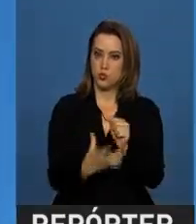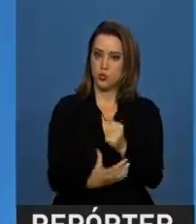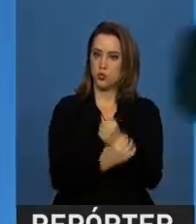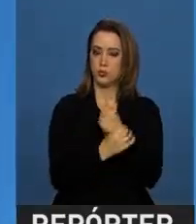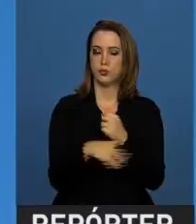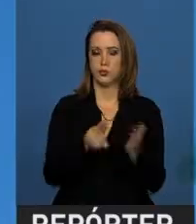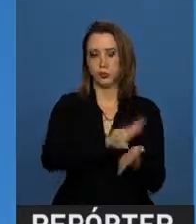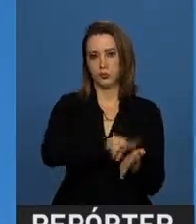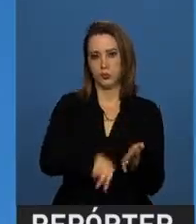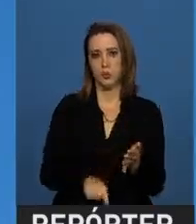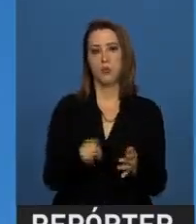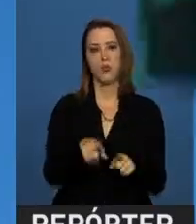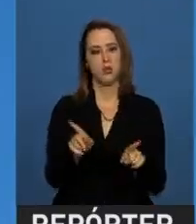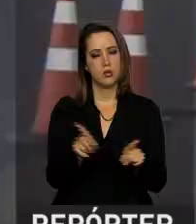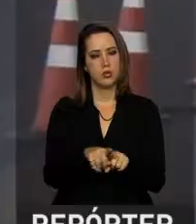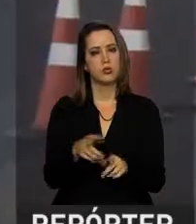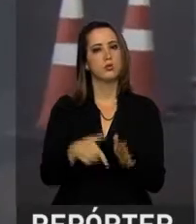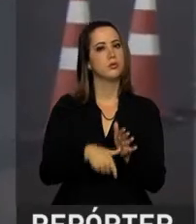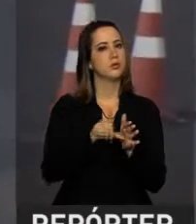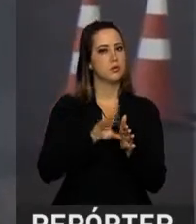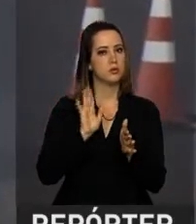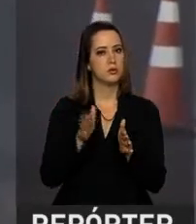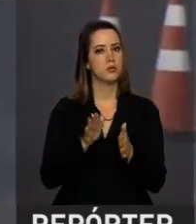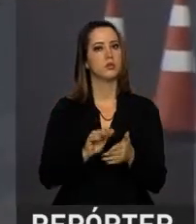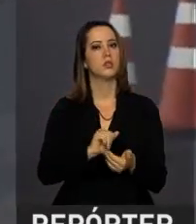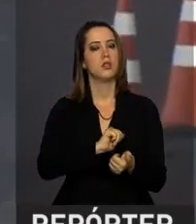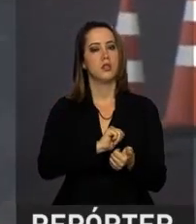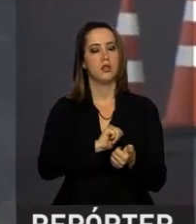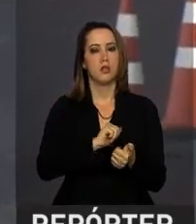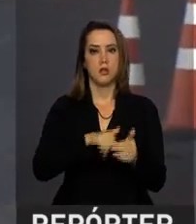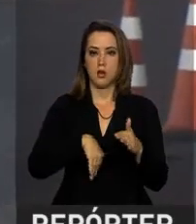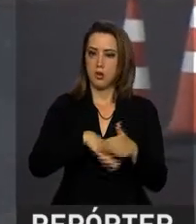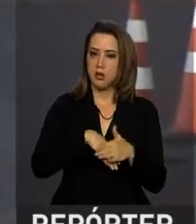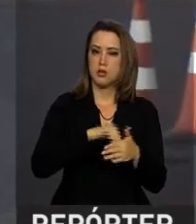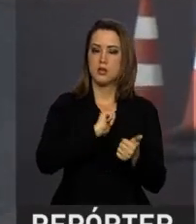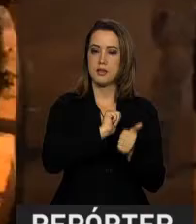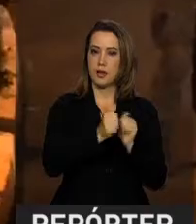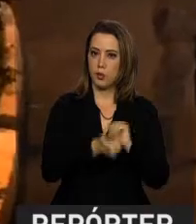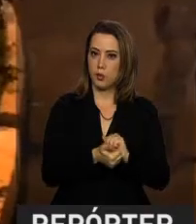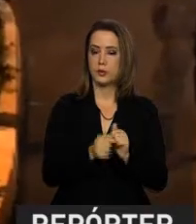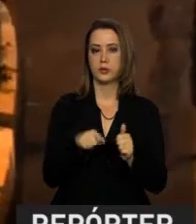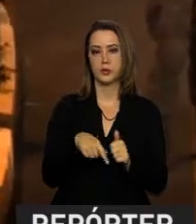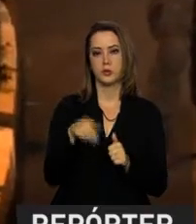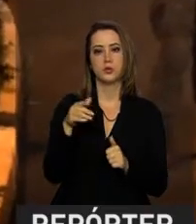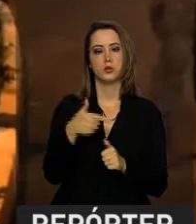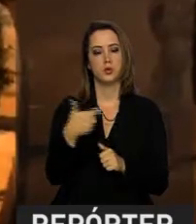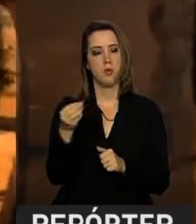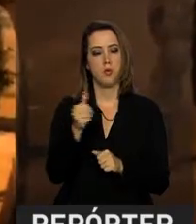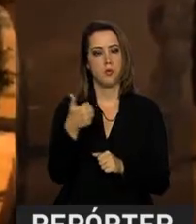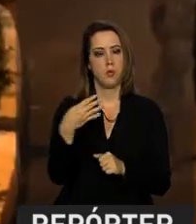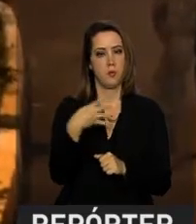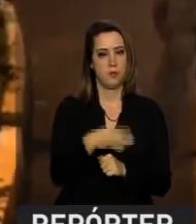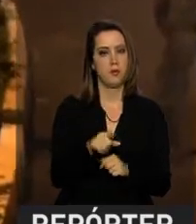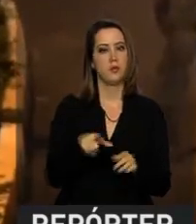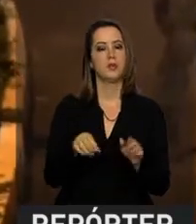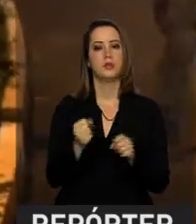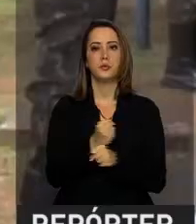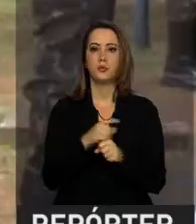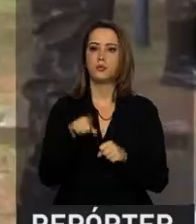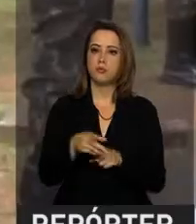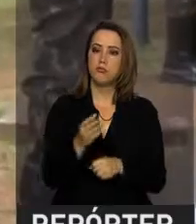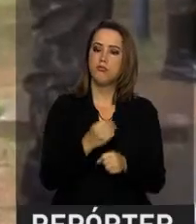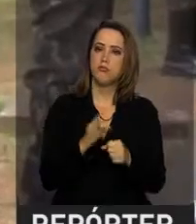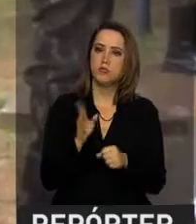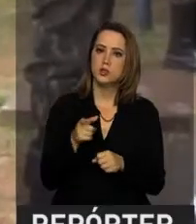precederam eventos como a copa das confederações em 2013 ea copa do mundo em 2014 este ano a operação trabalha